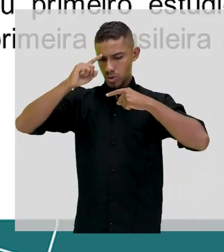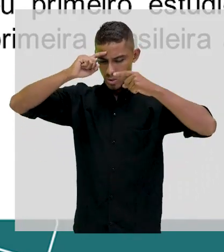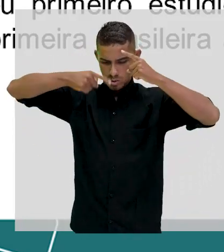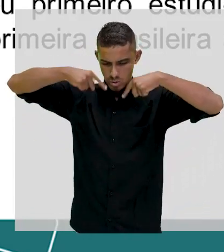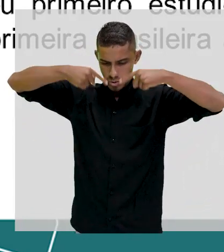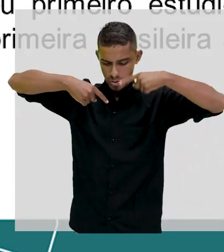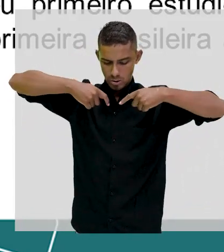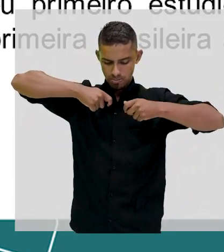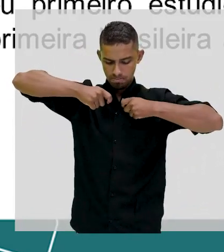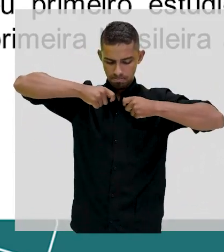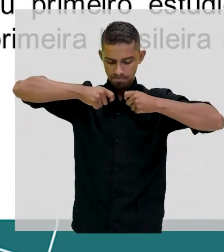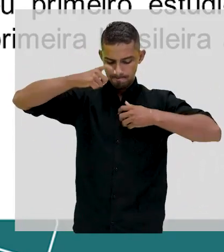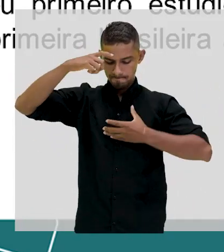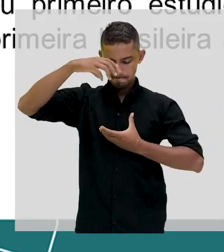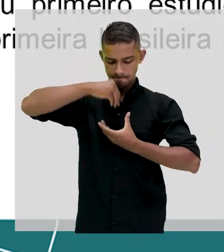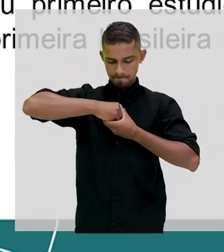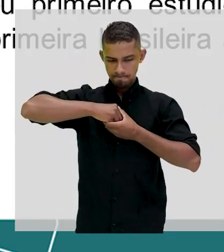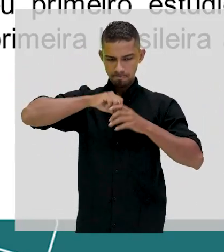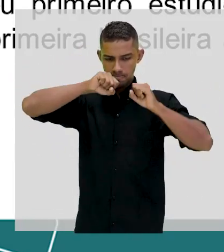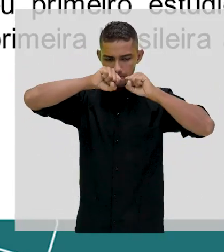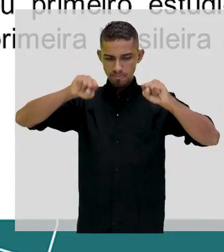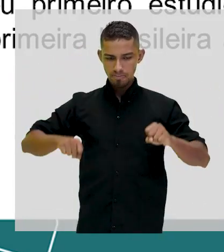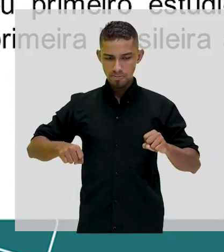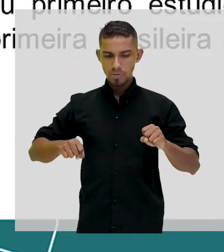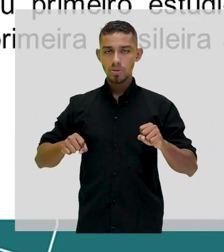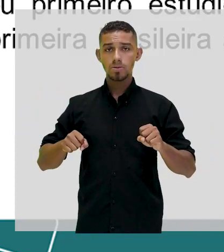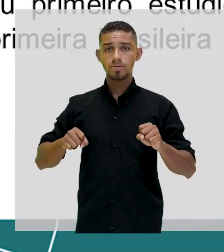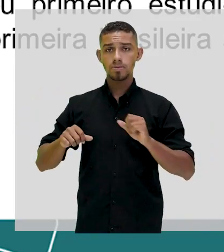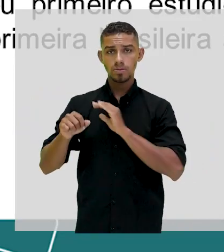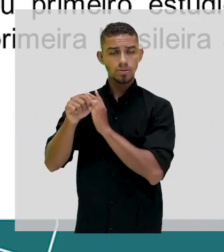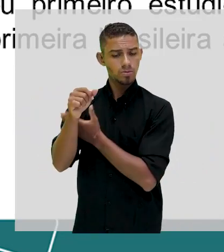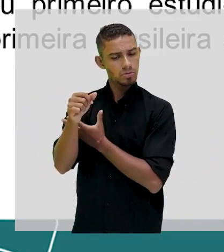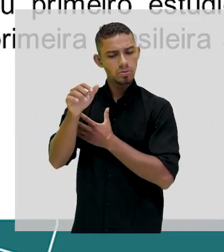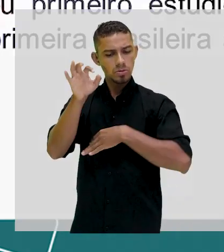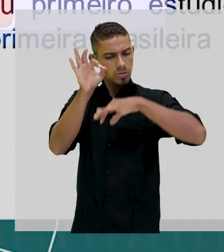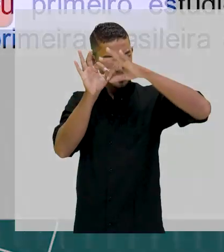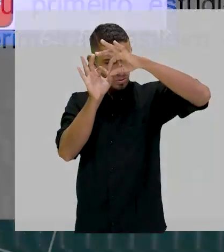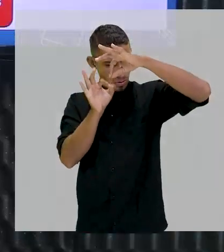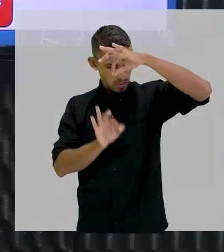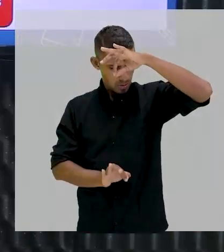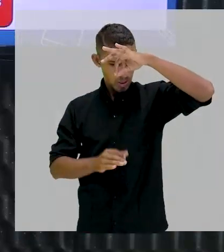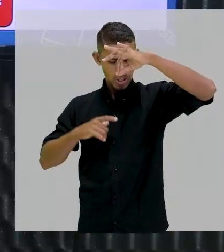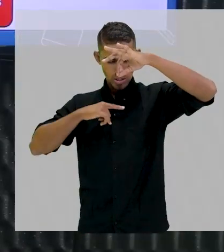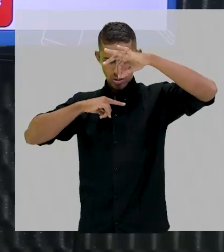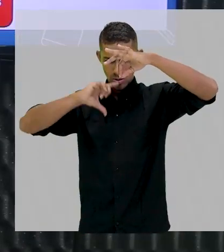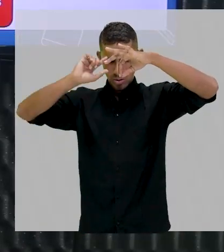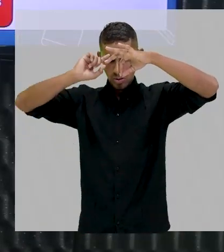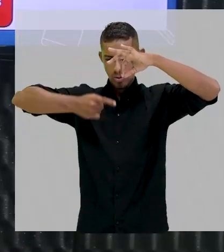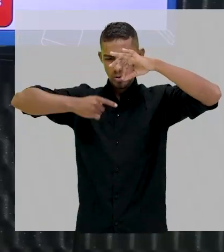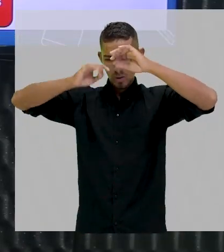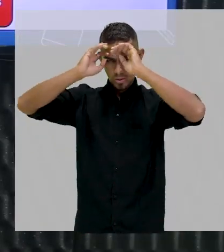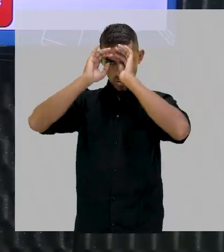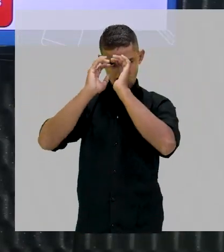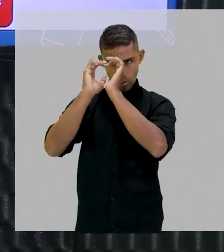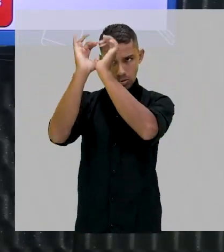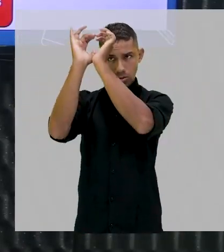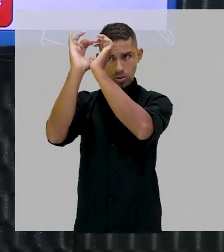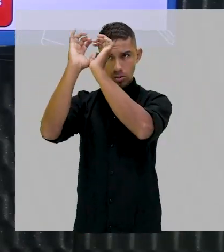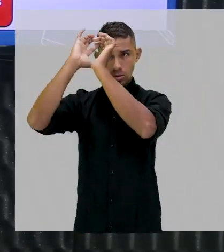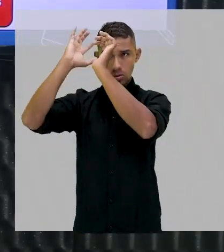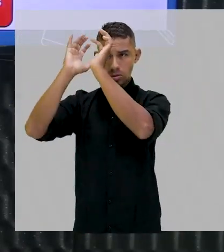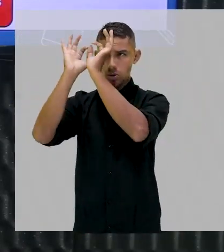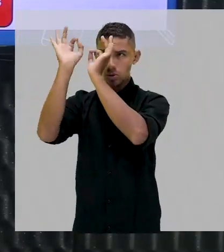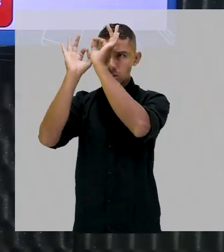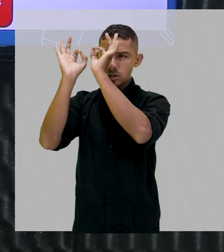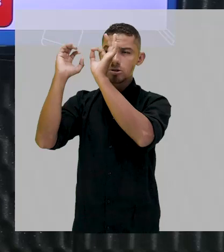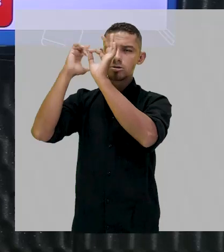vocês quando eu dei aula para vocês de sistema músculo-esquelético. Eu falei que existem o neurônio motor, que existe aquela